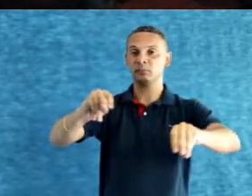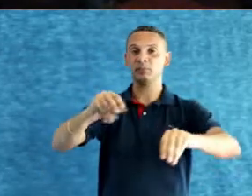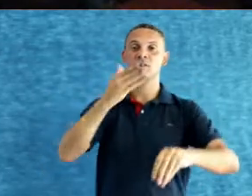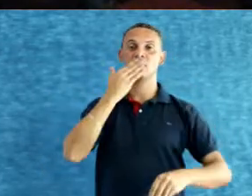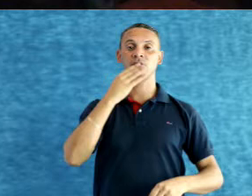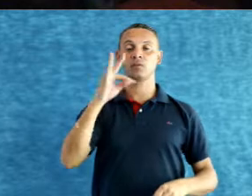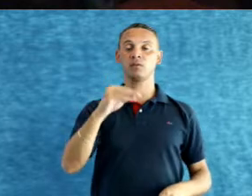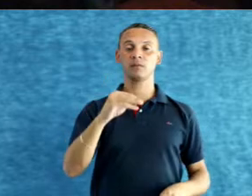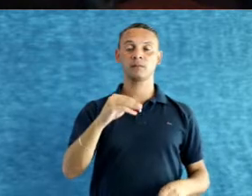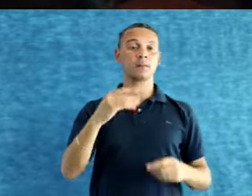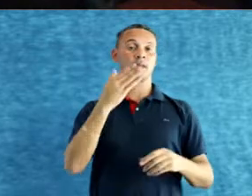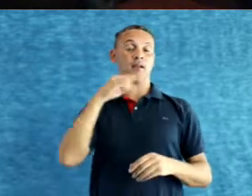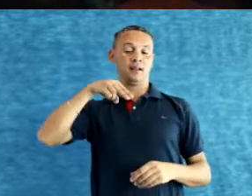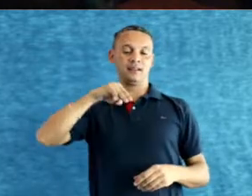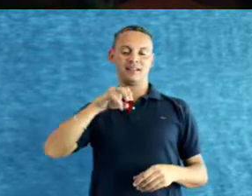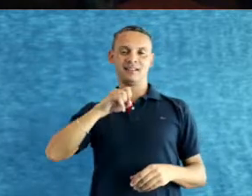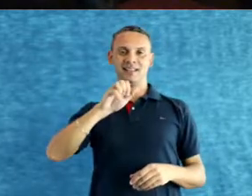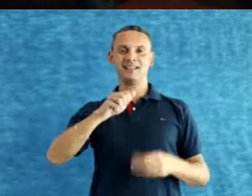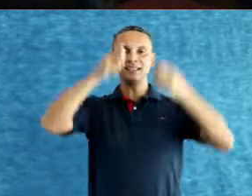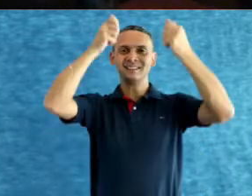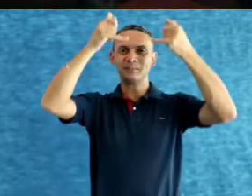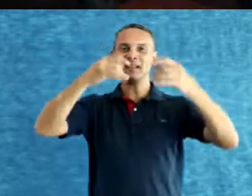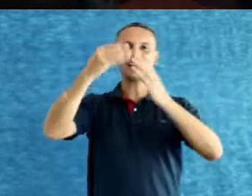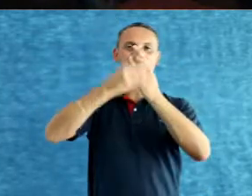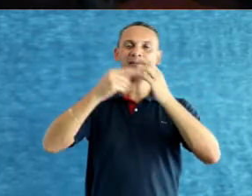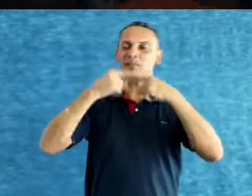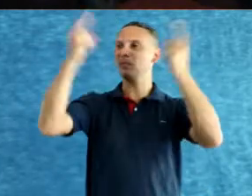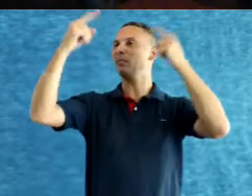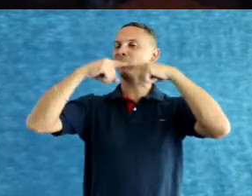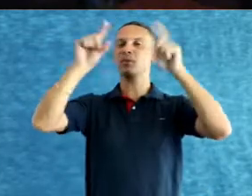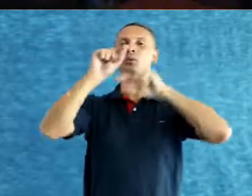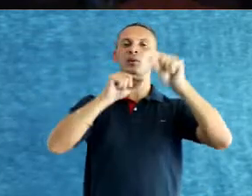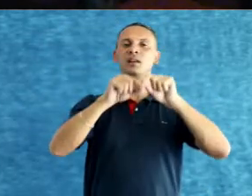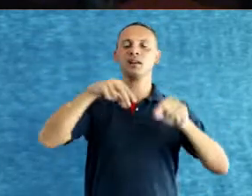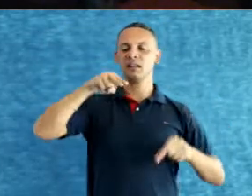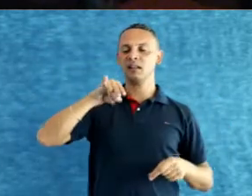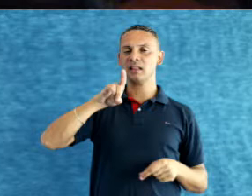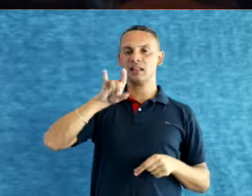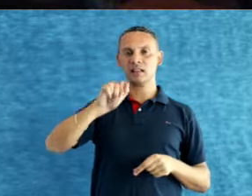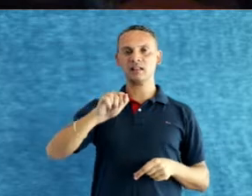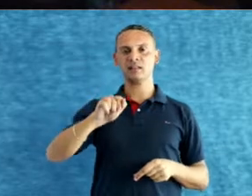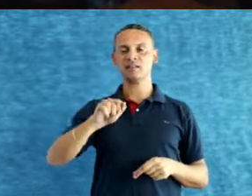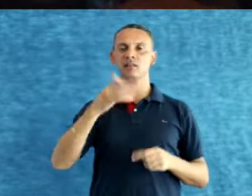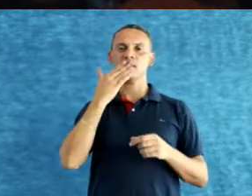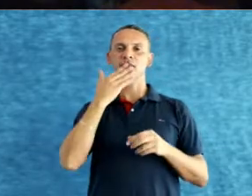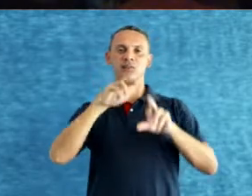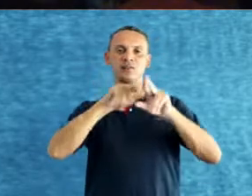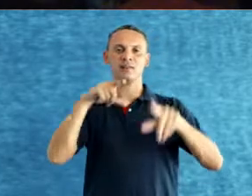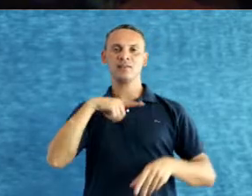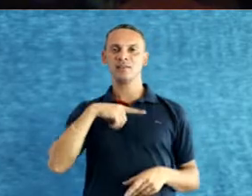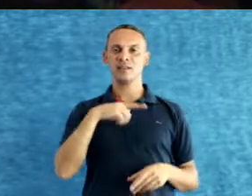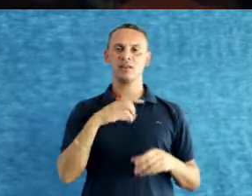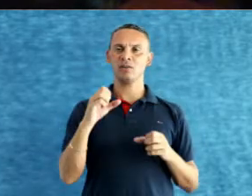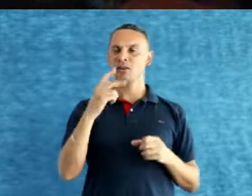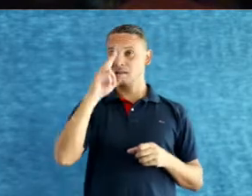sai publicado imediatamente em abril, maio. Ela faz assim de uma sentada, eu acho, porque sai